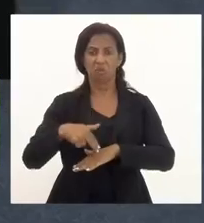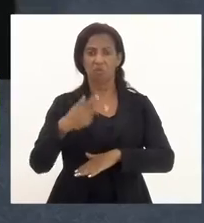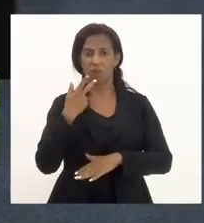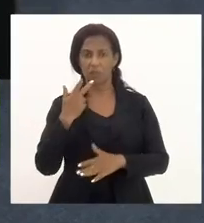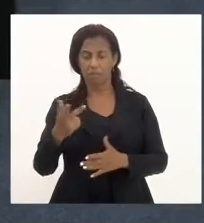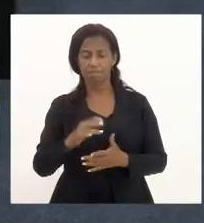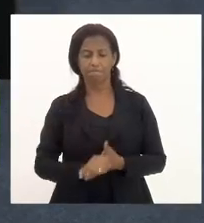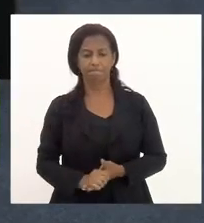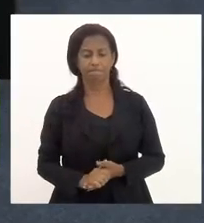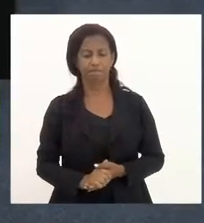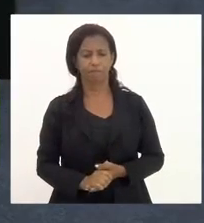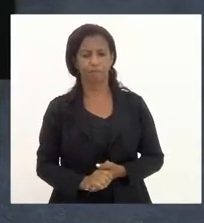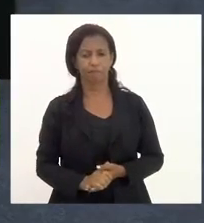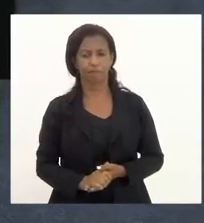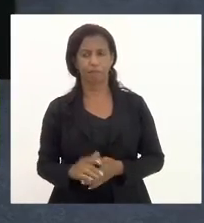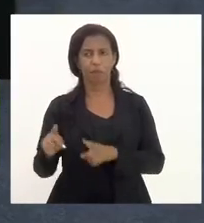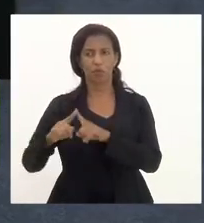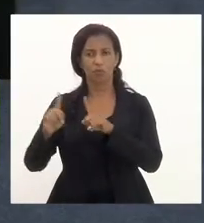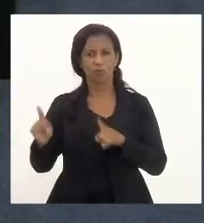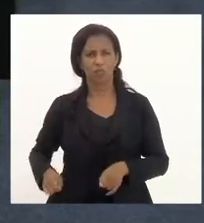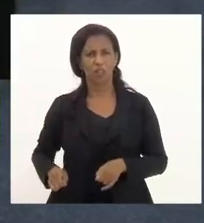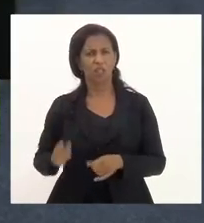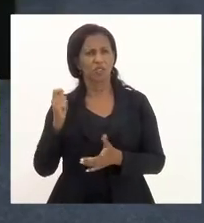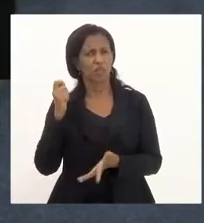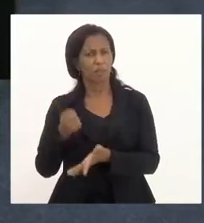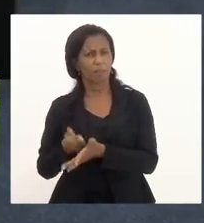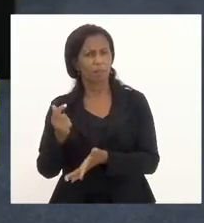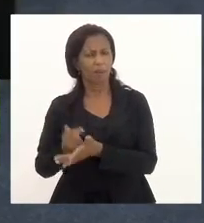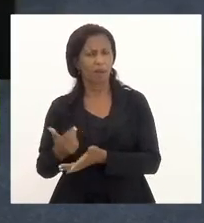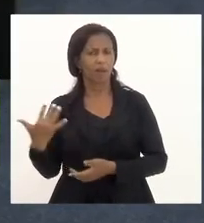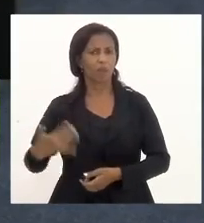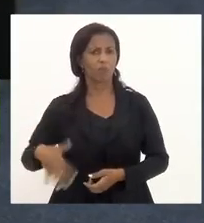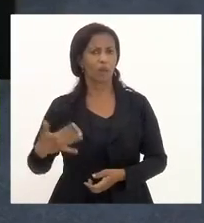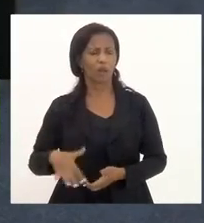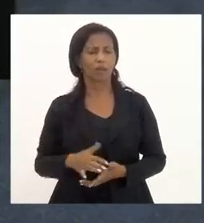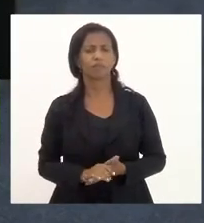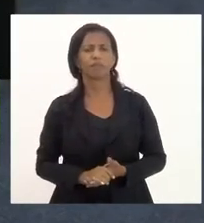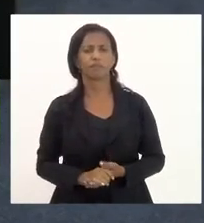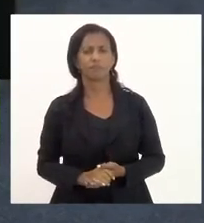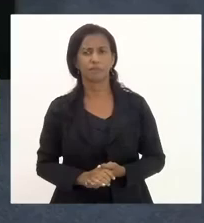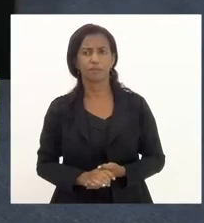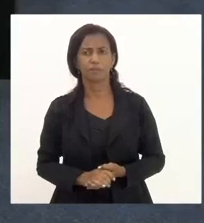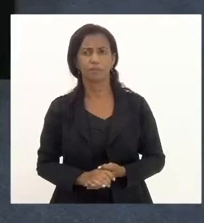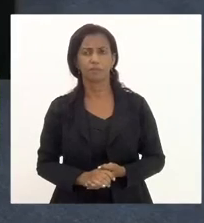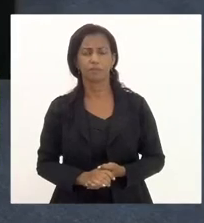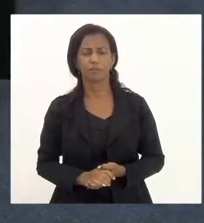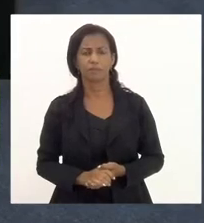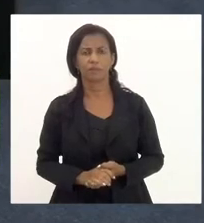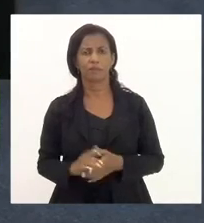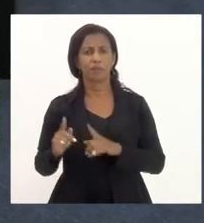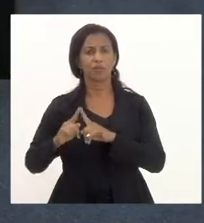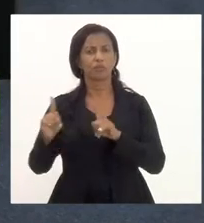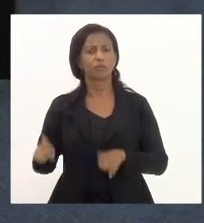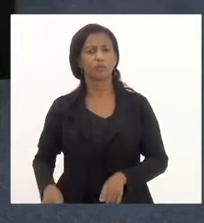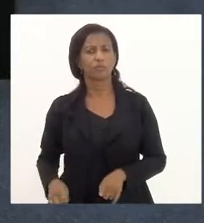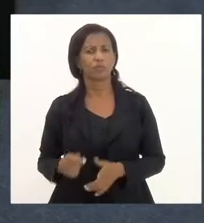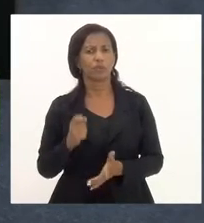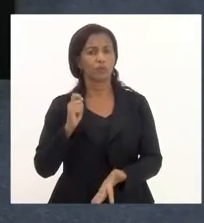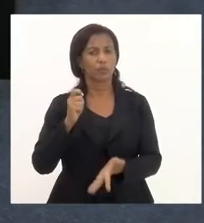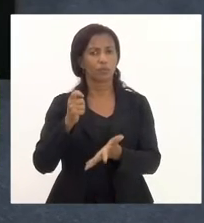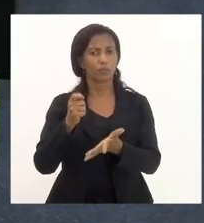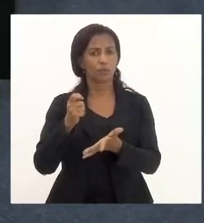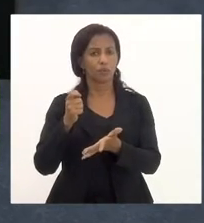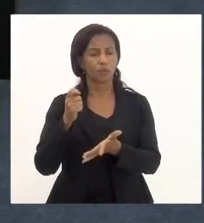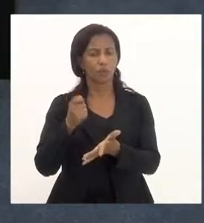não foi reajuste né o centro do Japão muito penalizado e eu vou citar aqui só citar para terminar os servidores foram